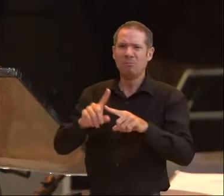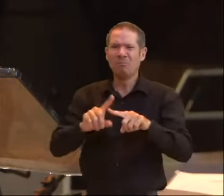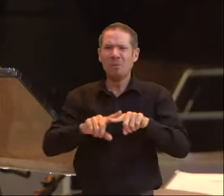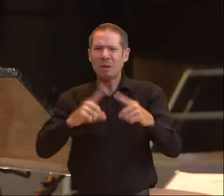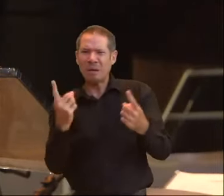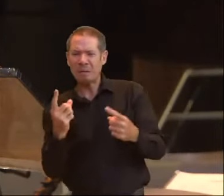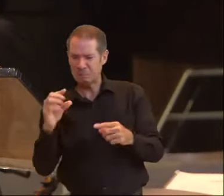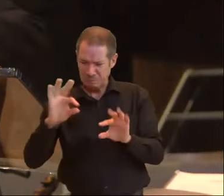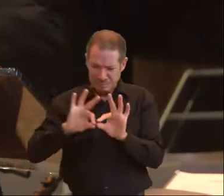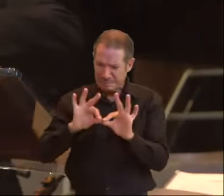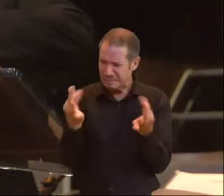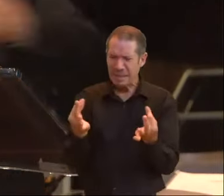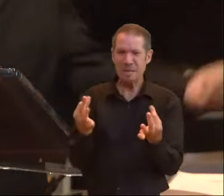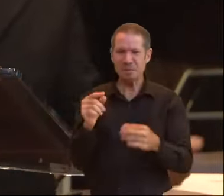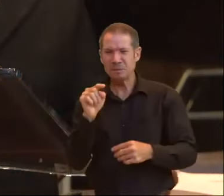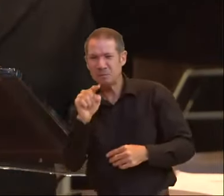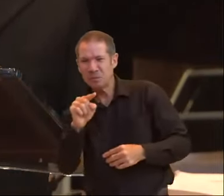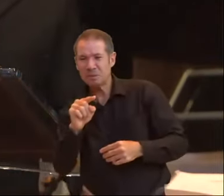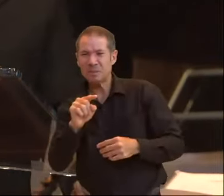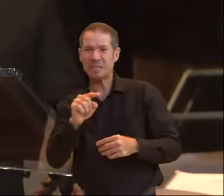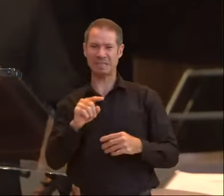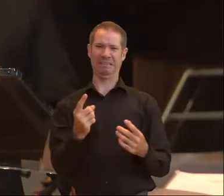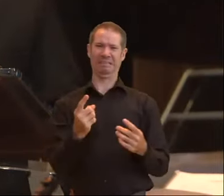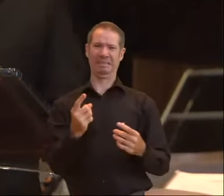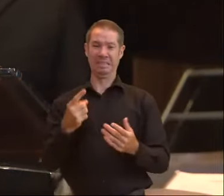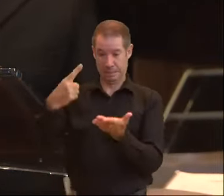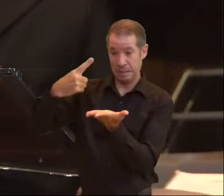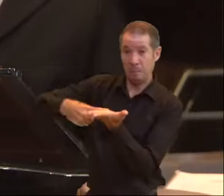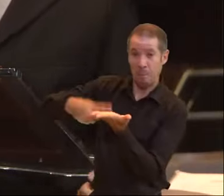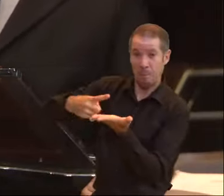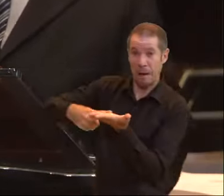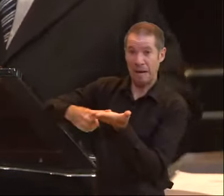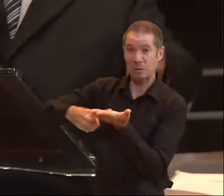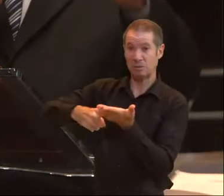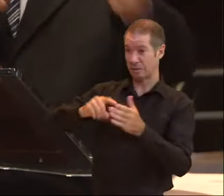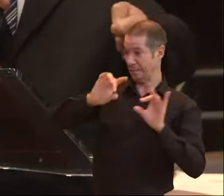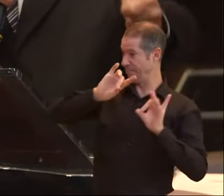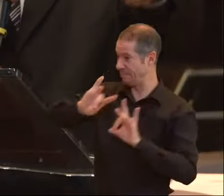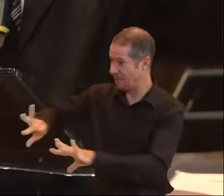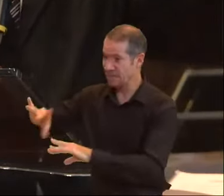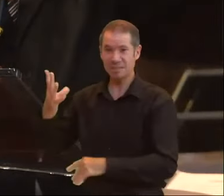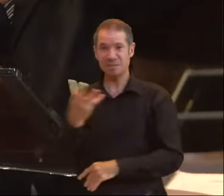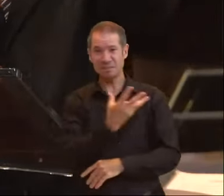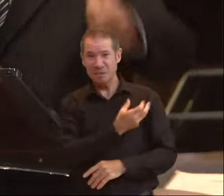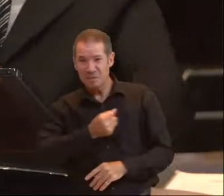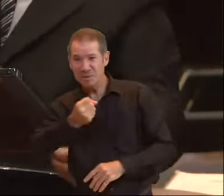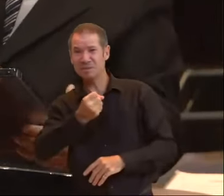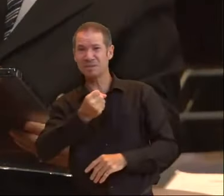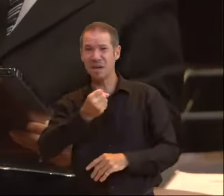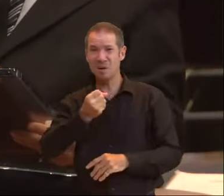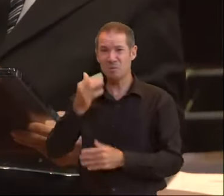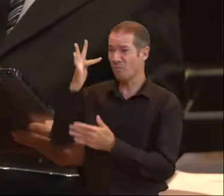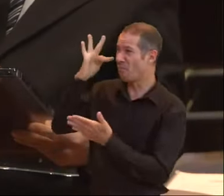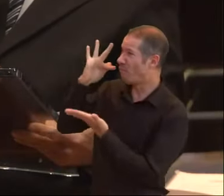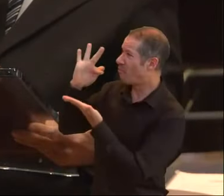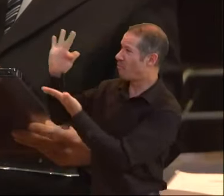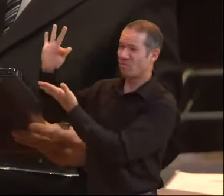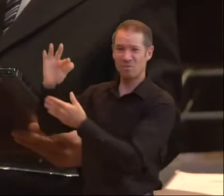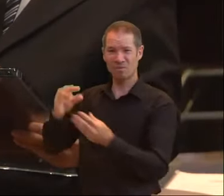tão pouco você rasga o pacto que eu fiz contigo, de salvação, de